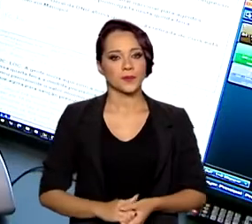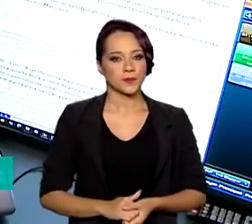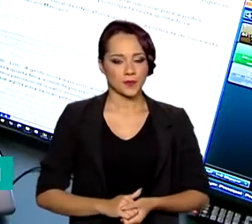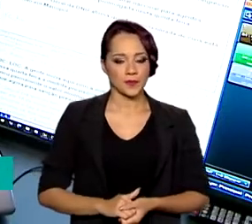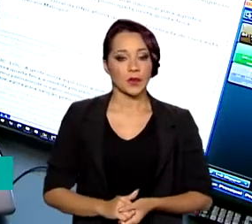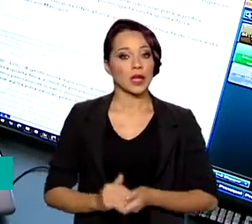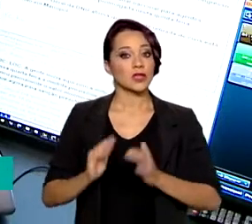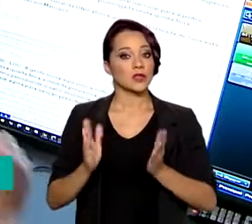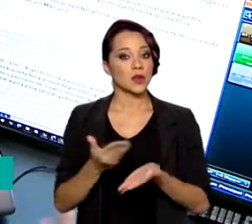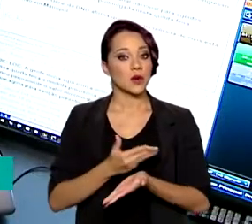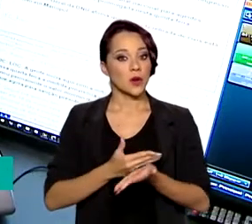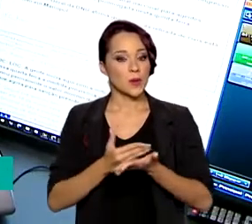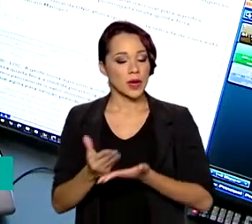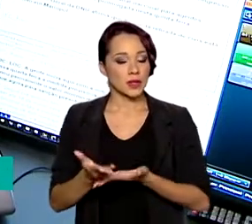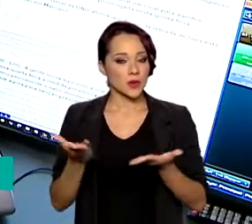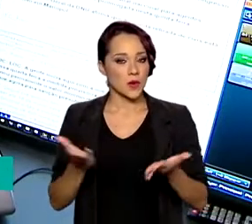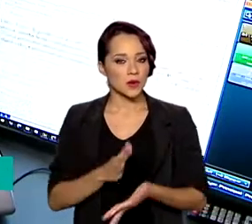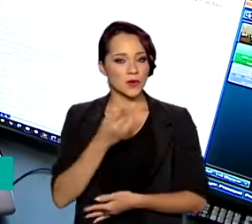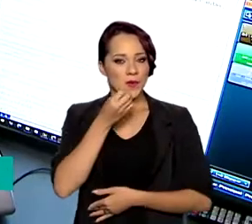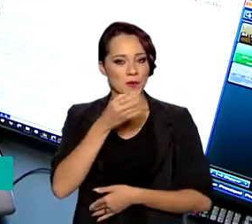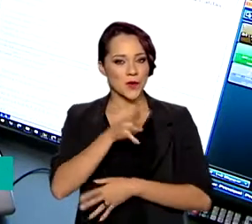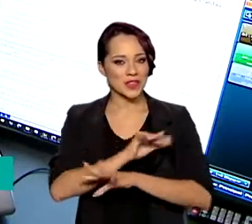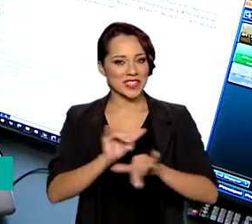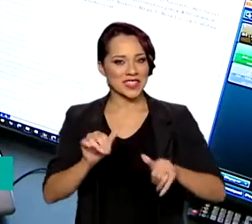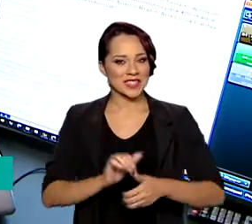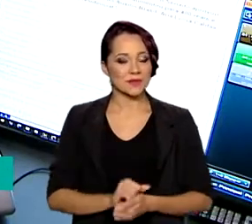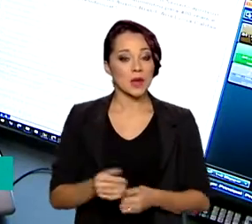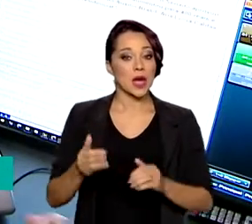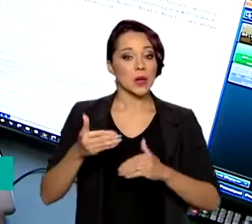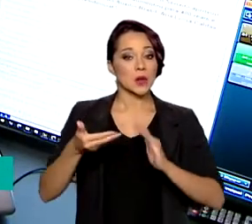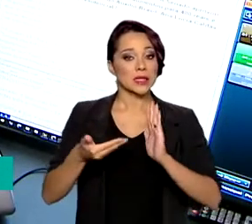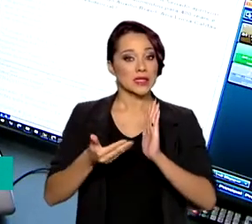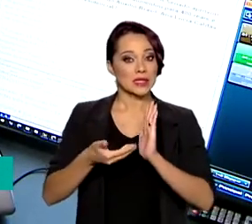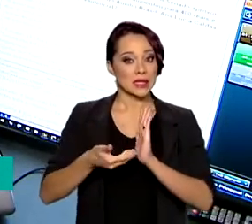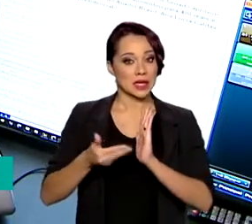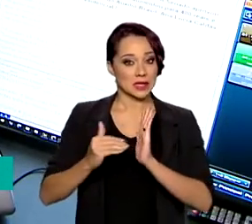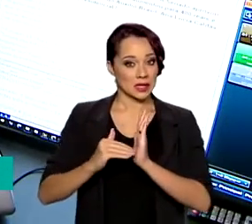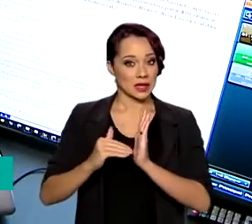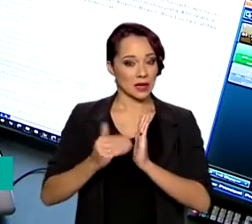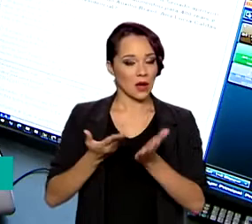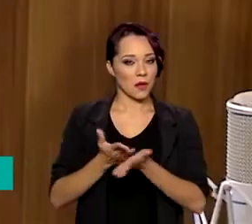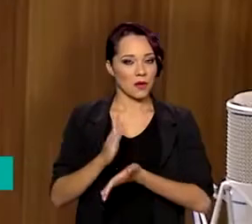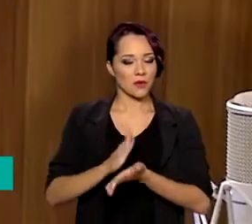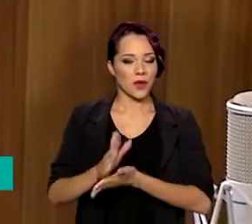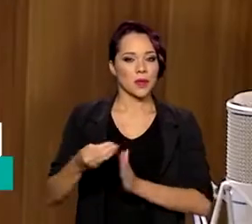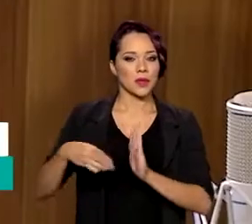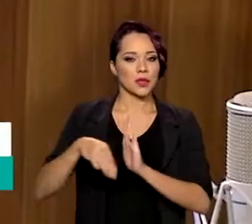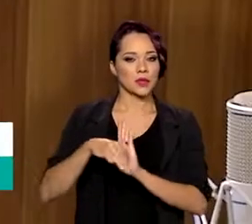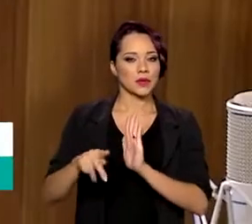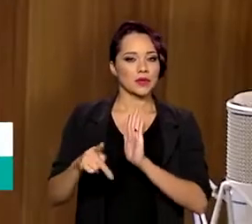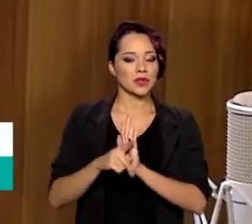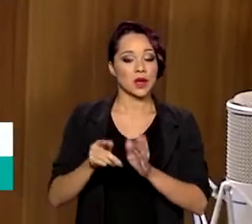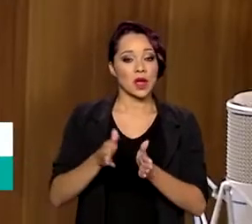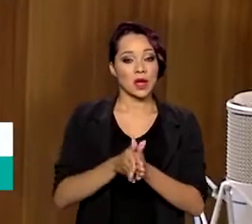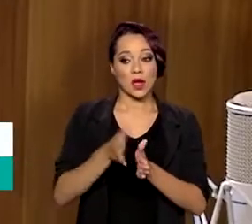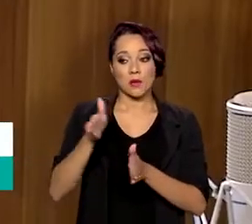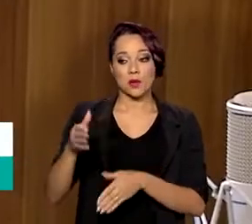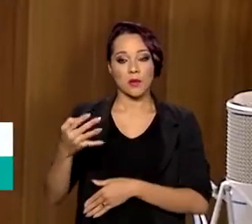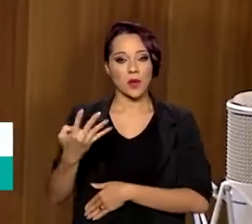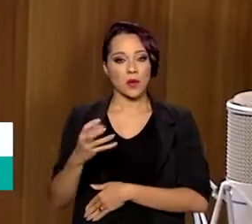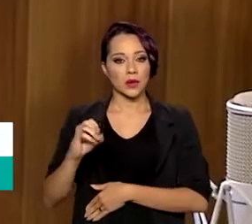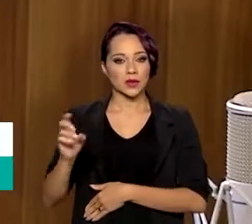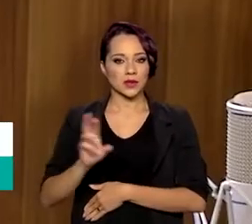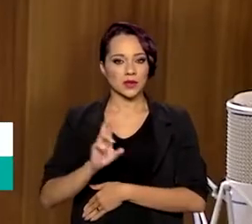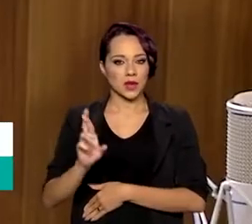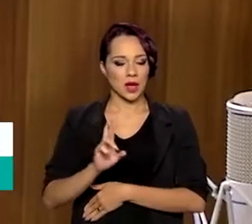E a gente já começa essa edição com uma boa notícia, né? Que o Senado aprovou nessa quarta-feira a medida provisória que aumentou para R$